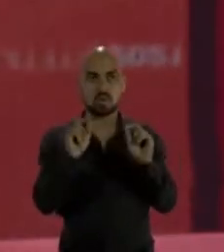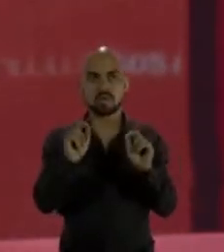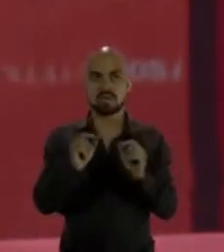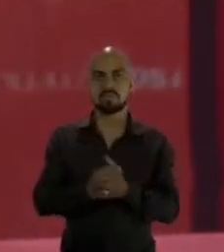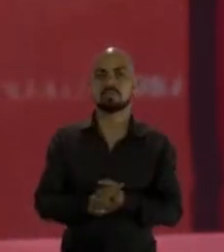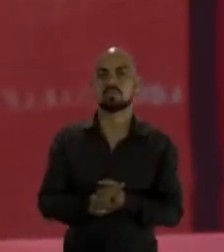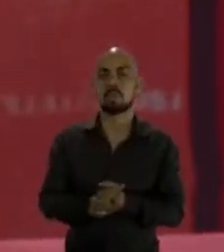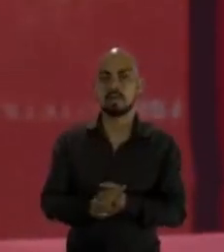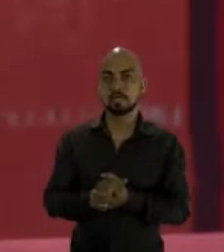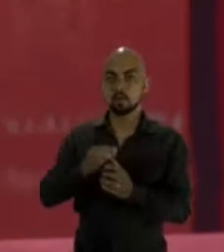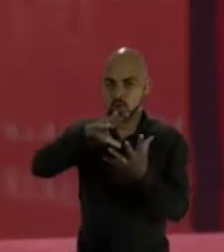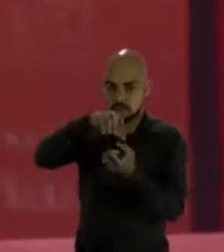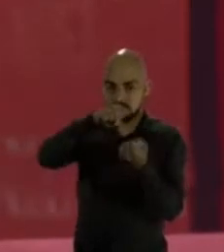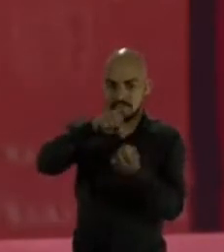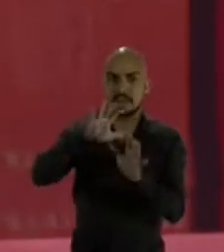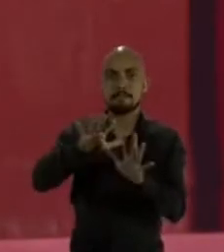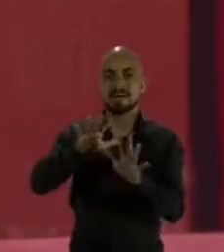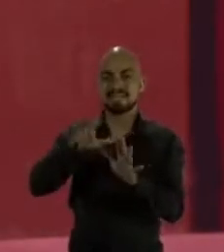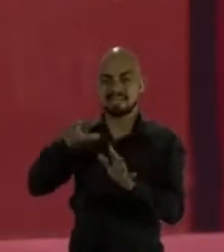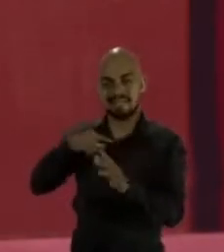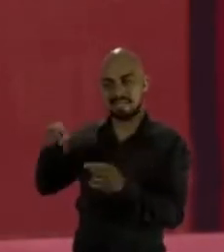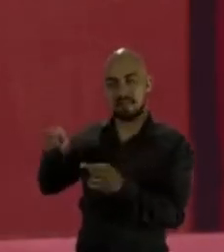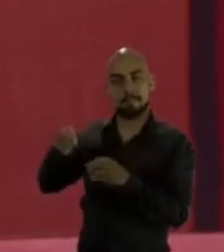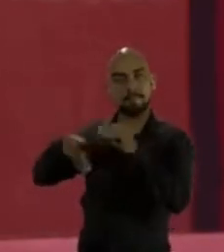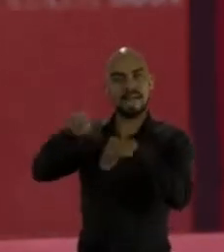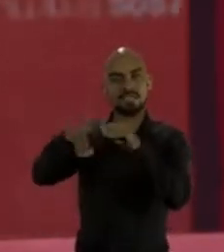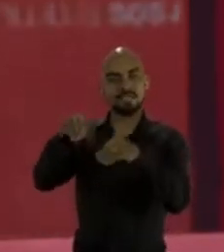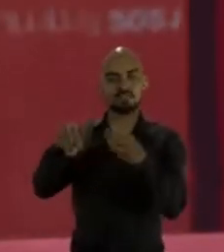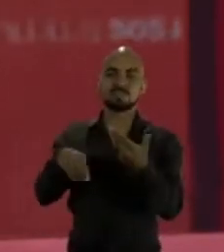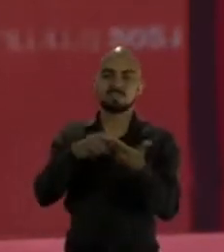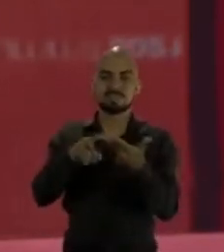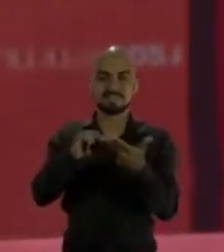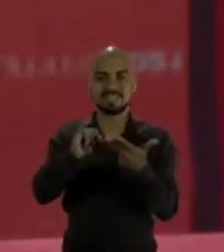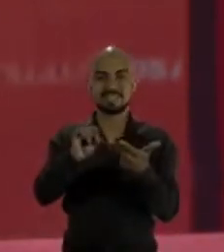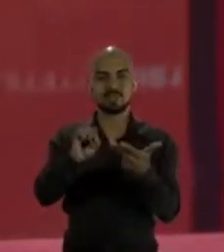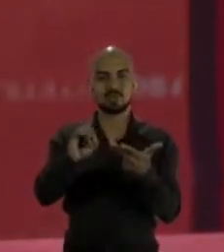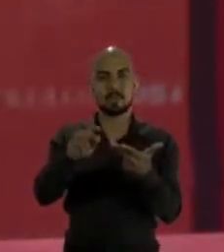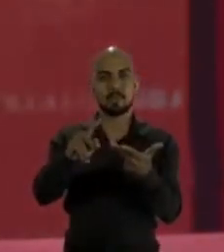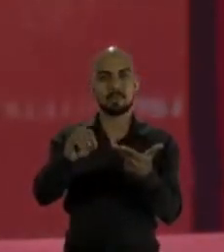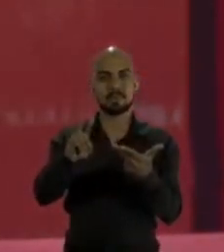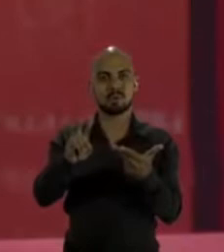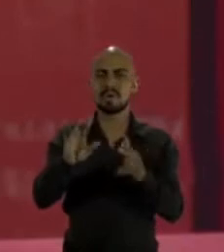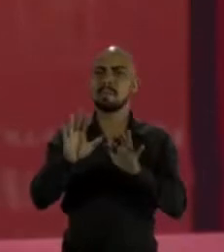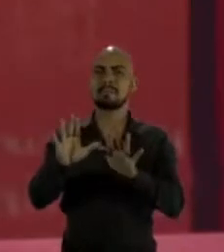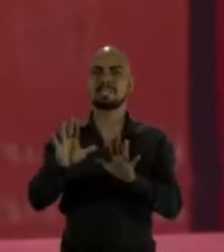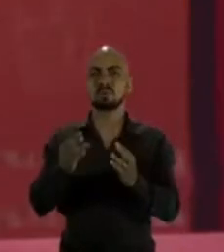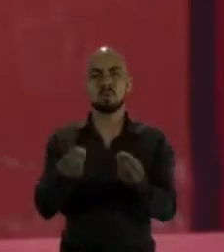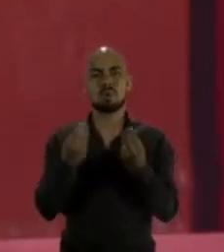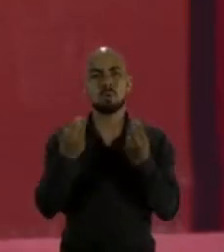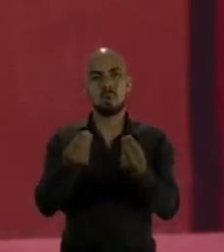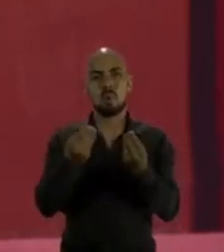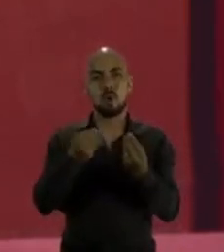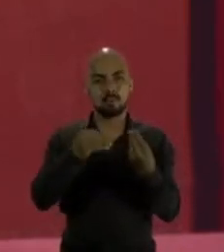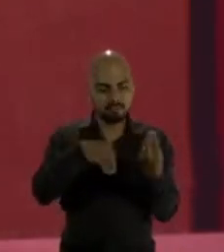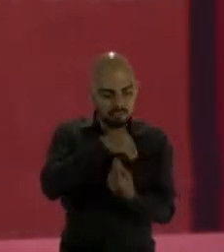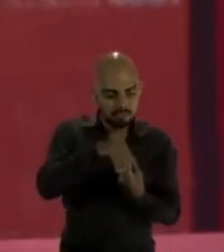mas no camarim tem isopor e plástico. Então, como é que a gente reforma isso de uma